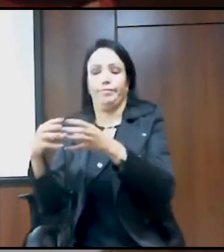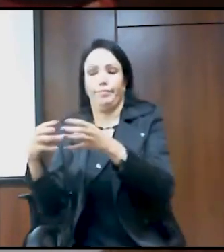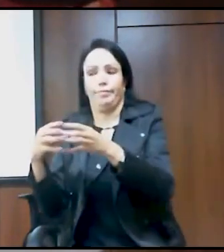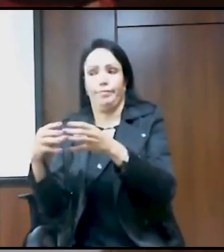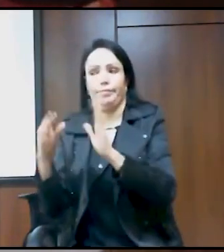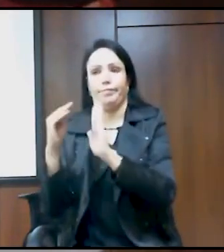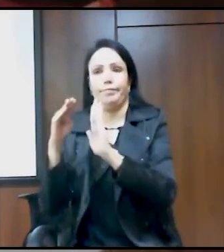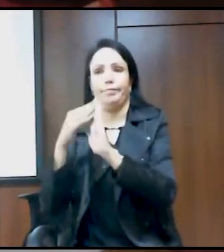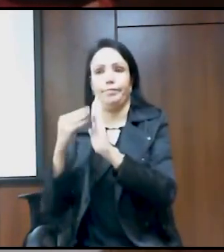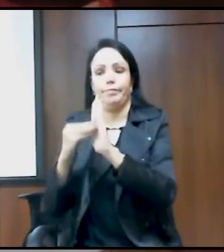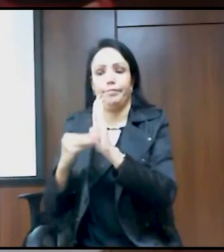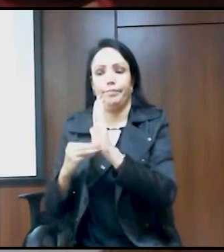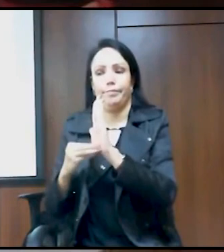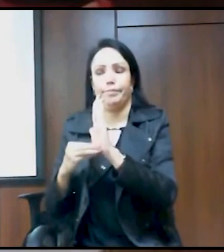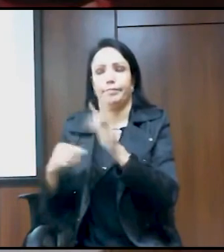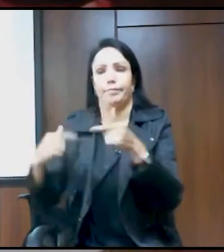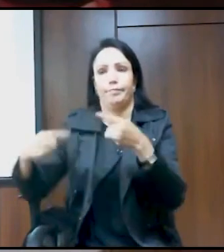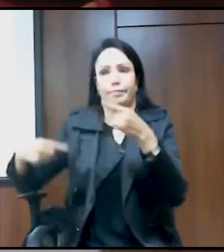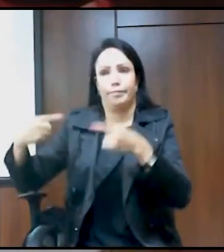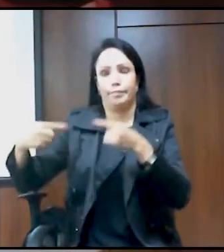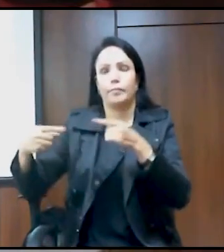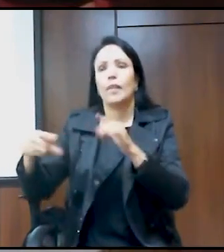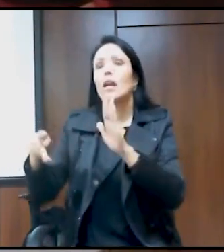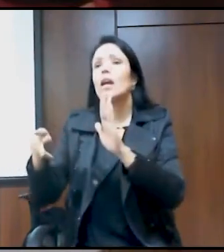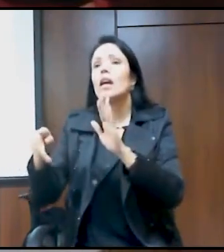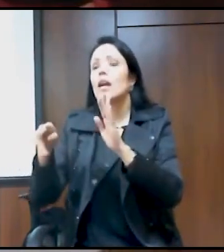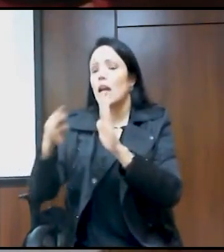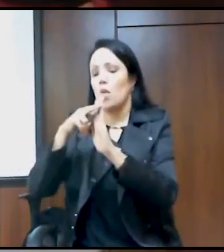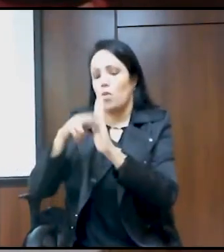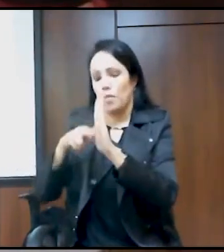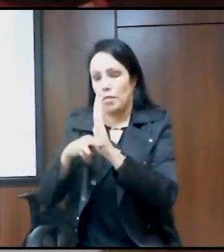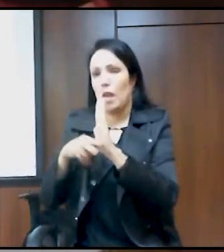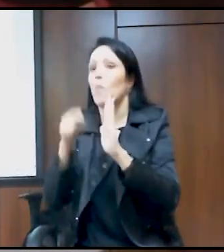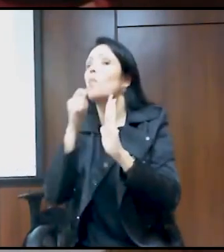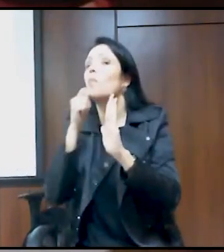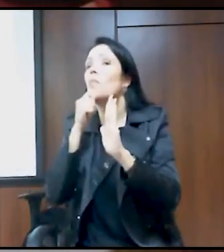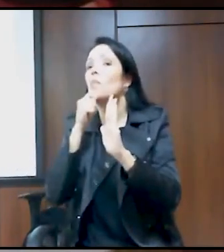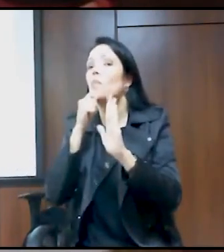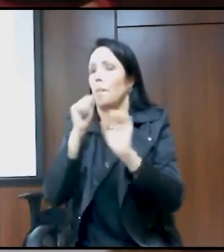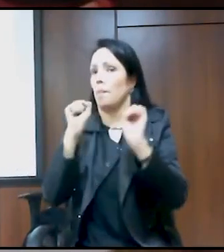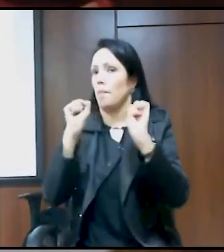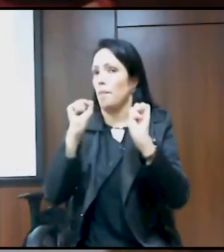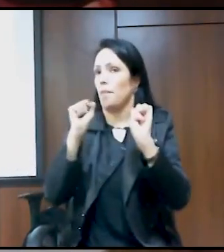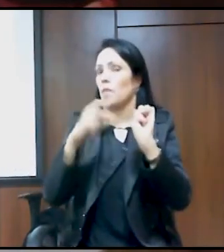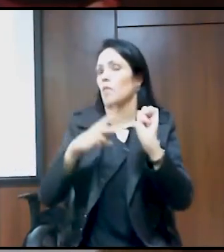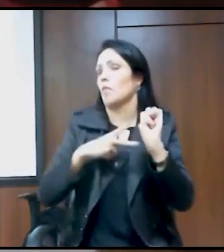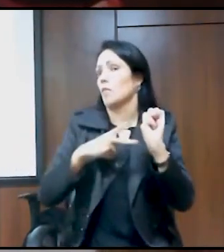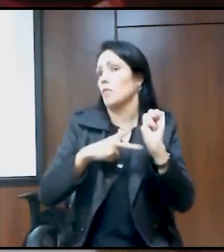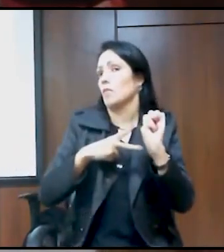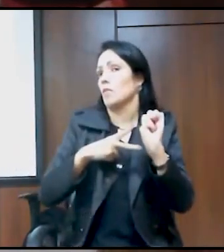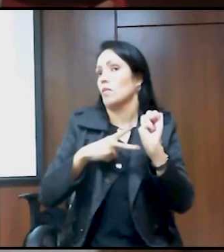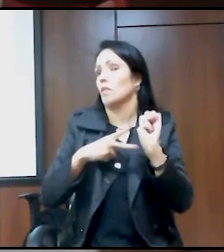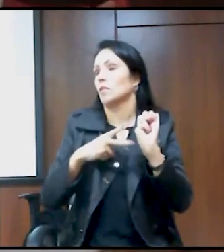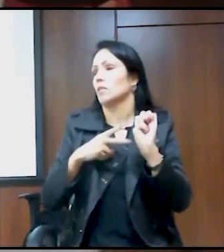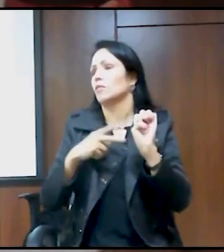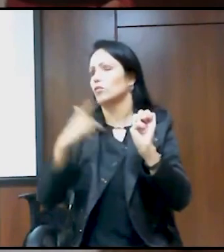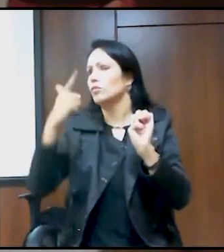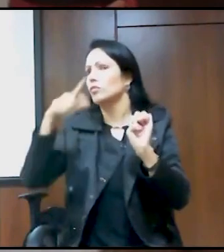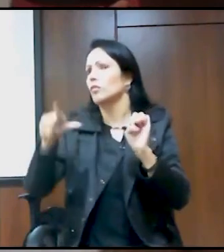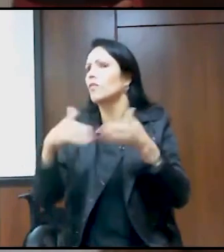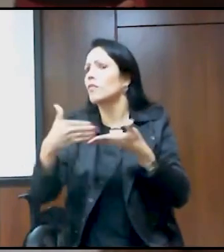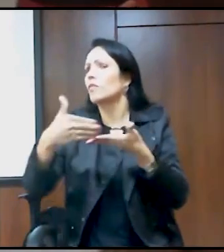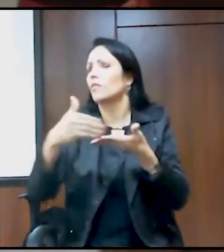regulada, ela pode vir a ser colocada para a iniciativa privada. De novo, olha só o que vai